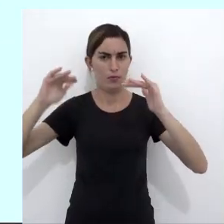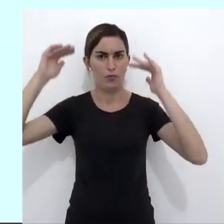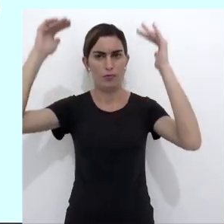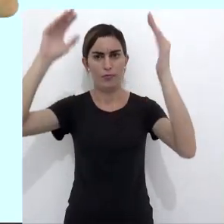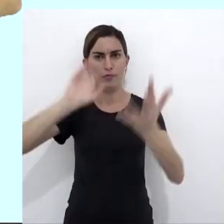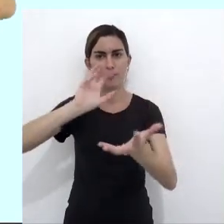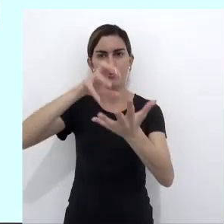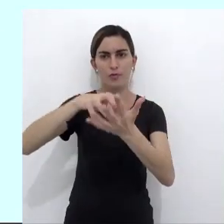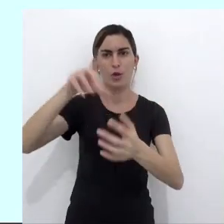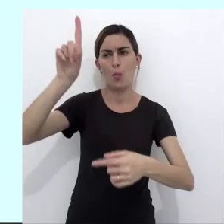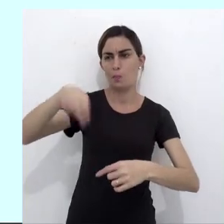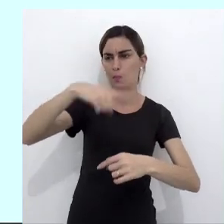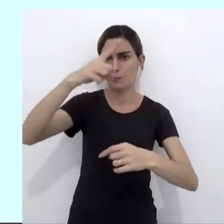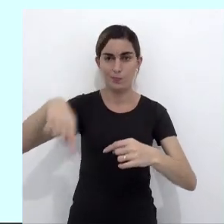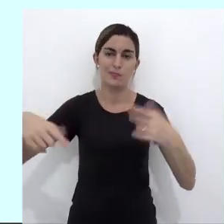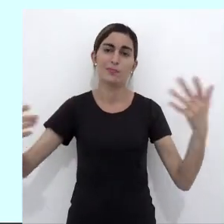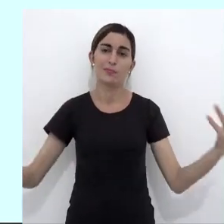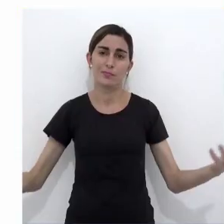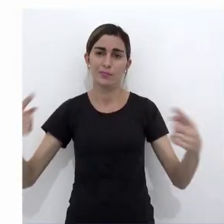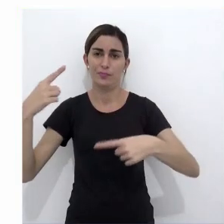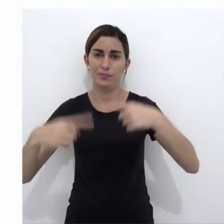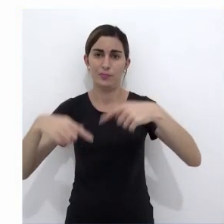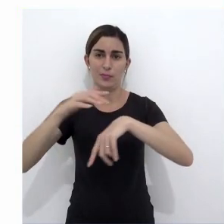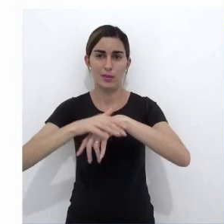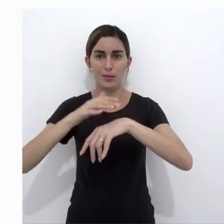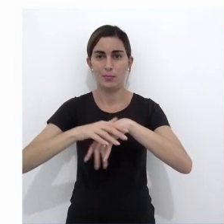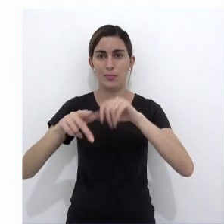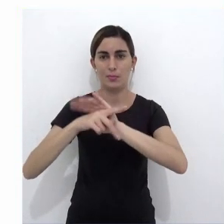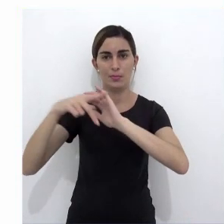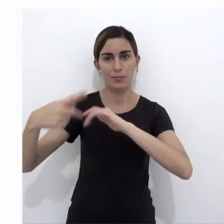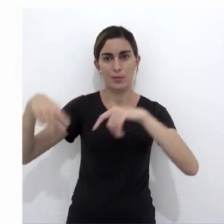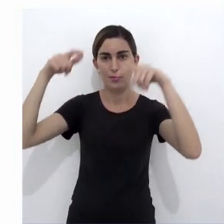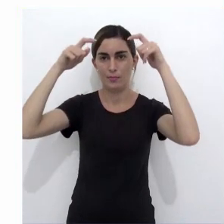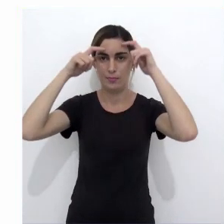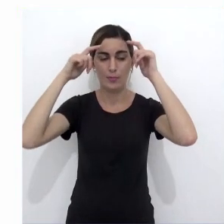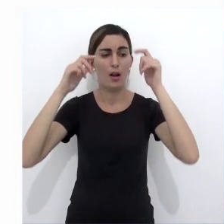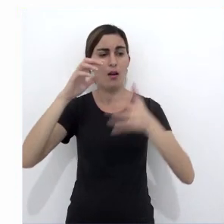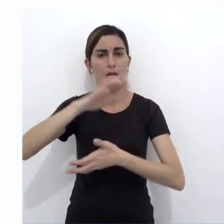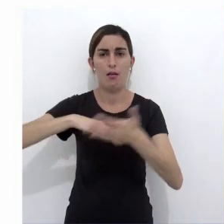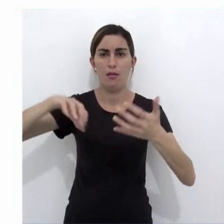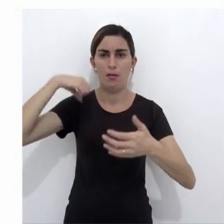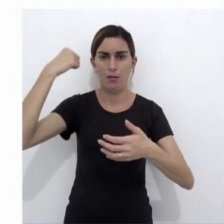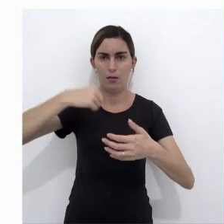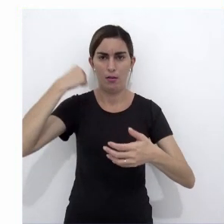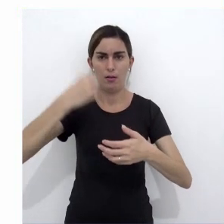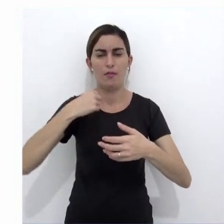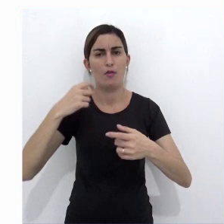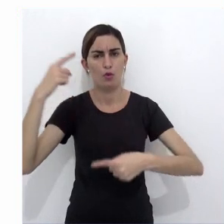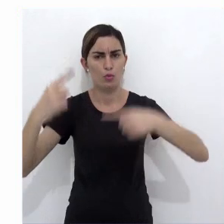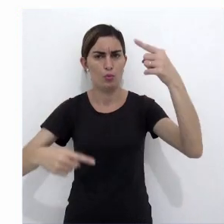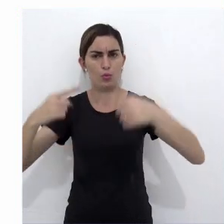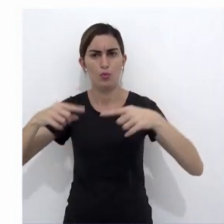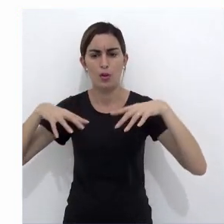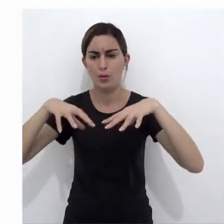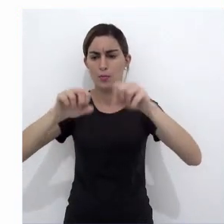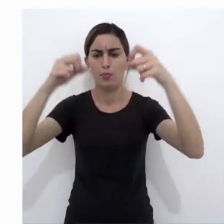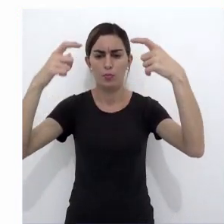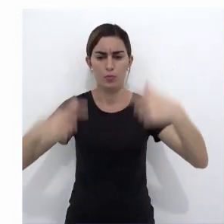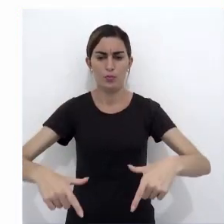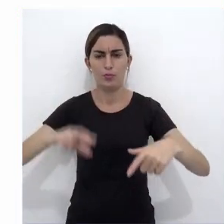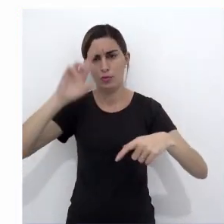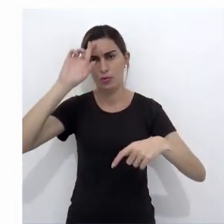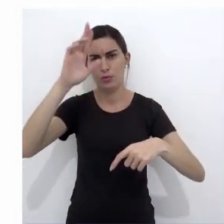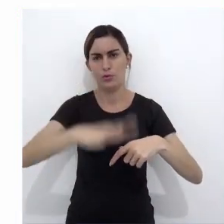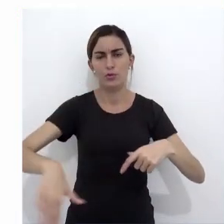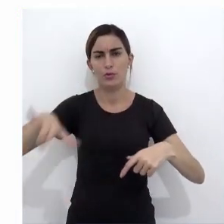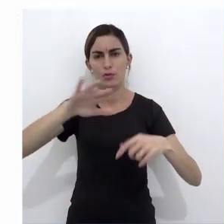de centralismo político nas mãos do próprio imperador. A revolta expressou uma disputa pelo poder local entre